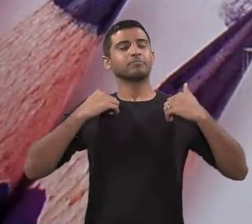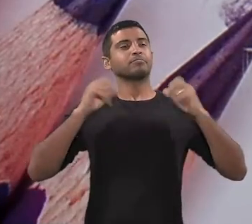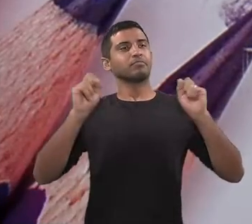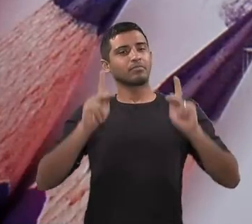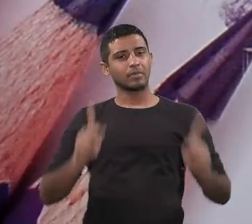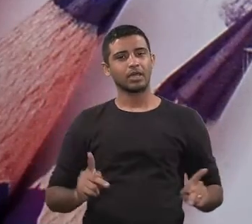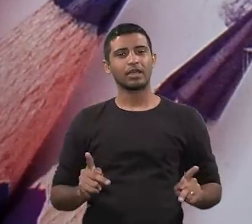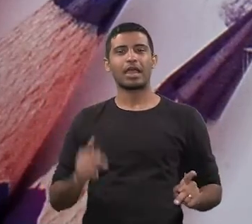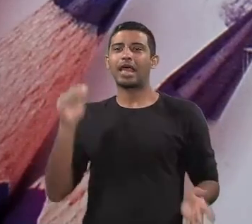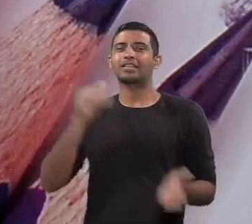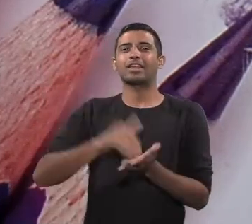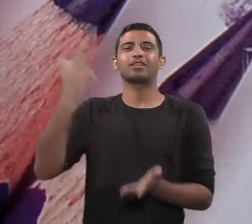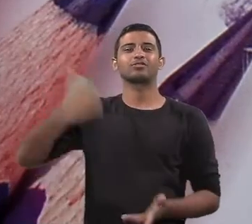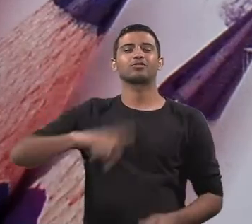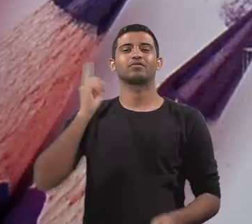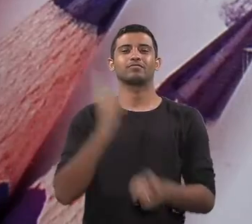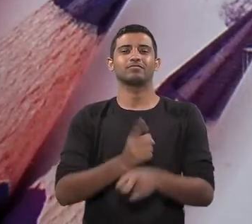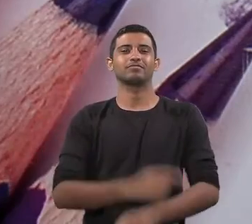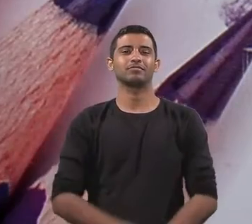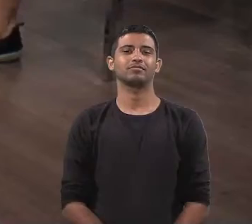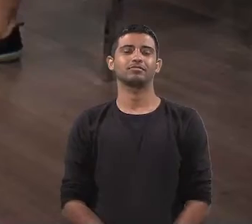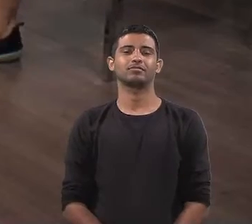felizes, paz do eu e até lá.